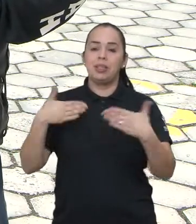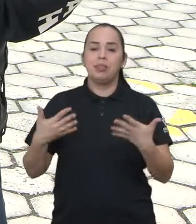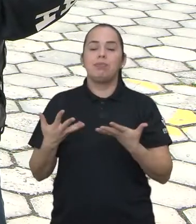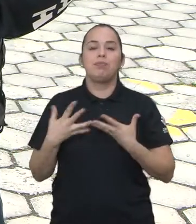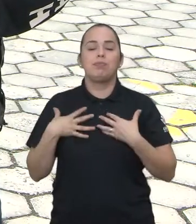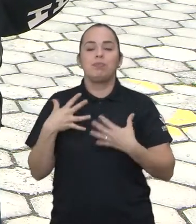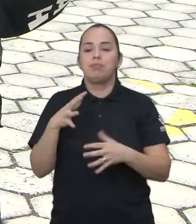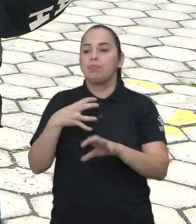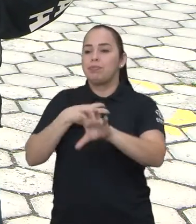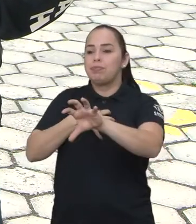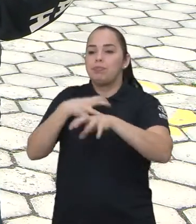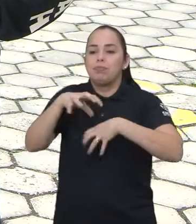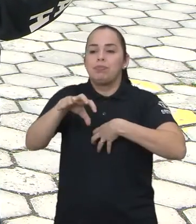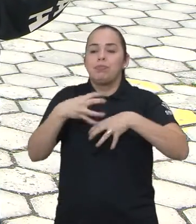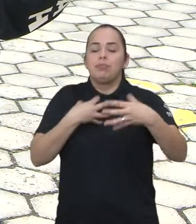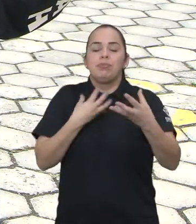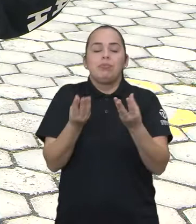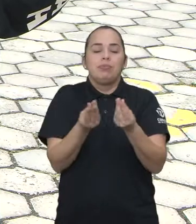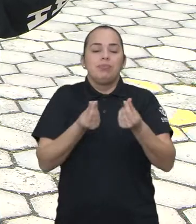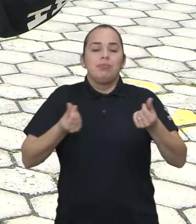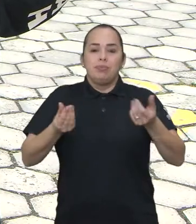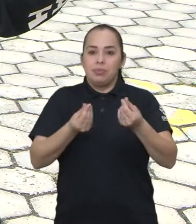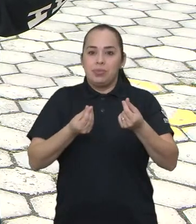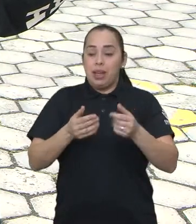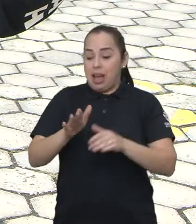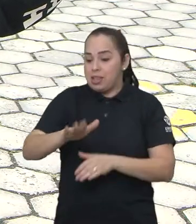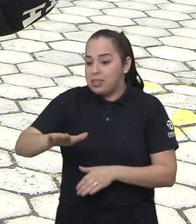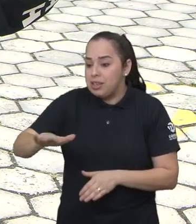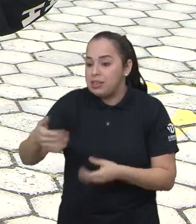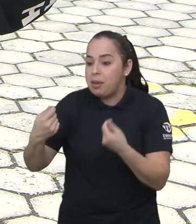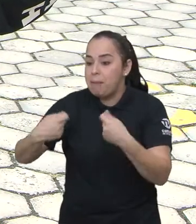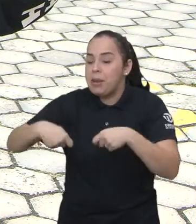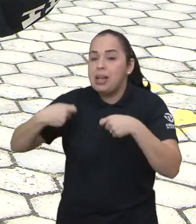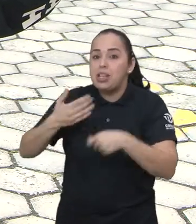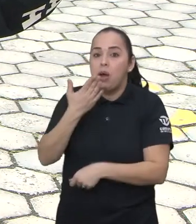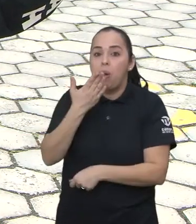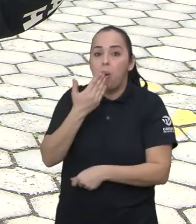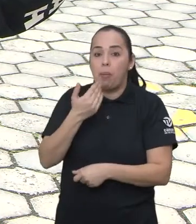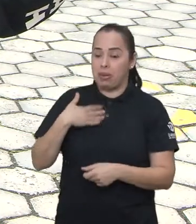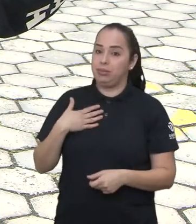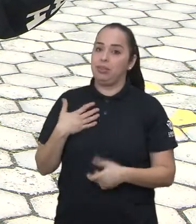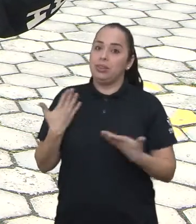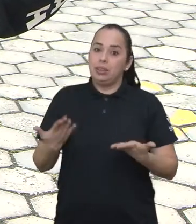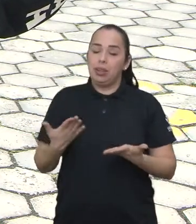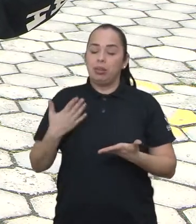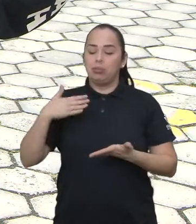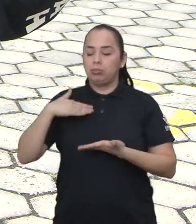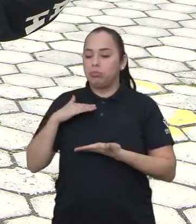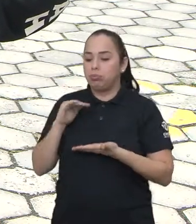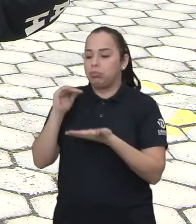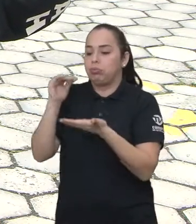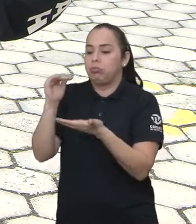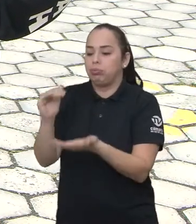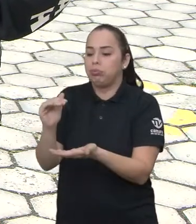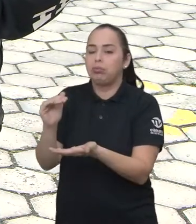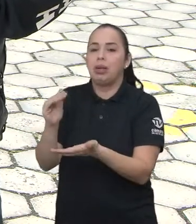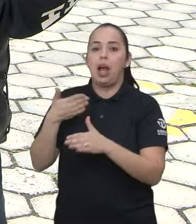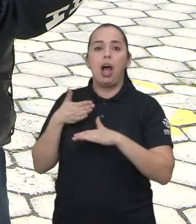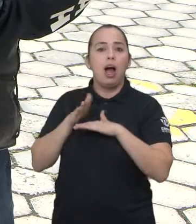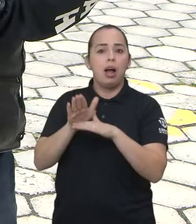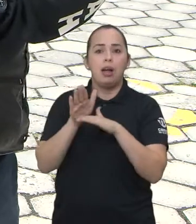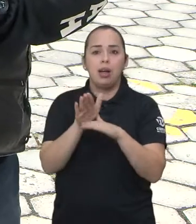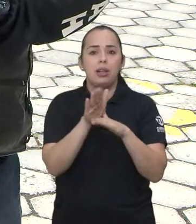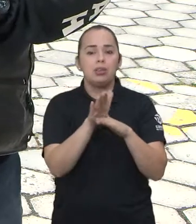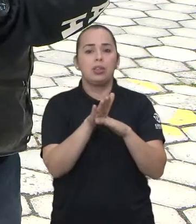então a gente despedida muito né porque tem crianças necessidade precisando das cores e nas nossas doações Até